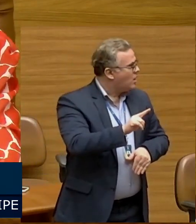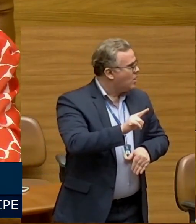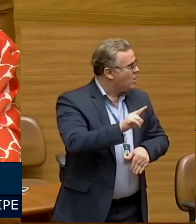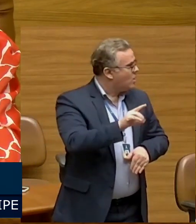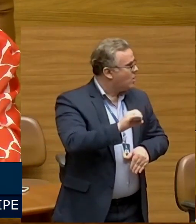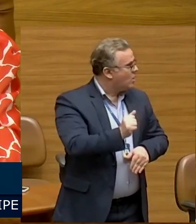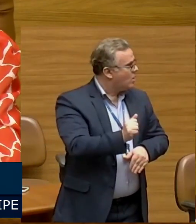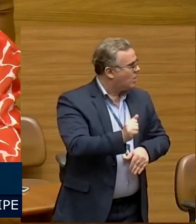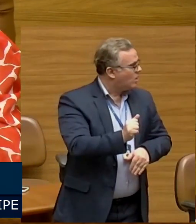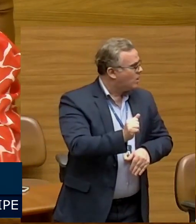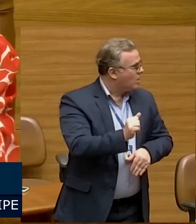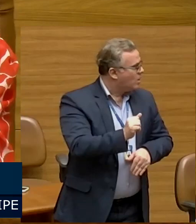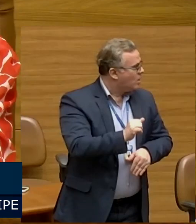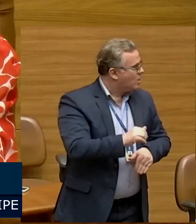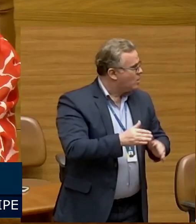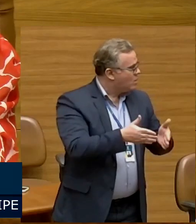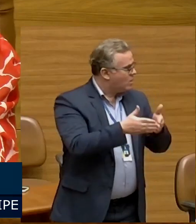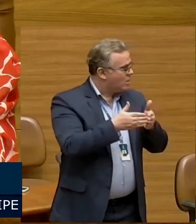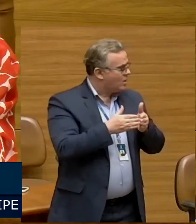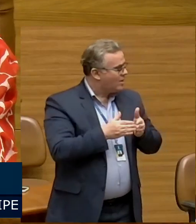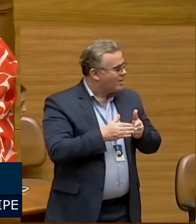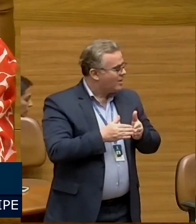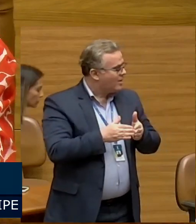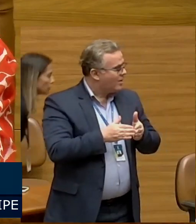o PPA.